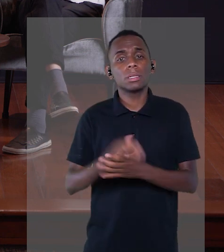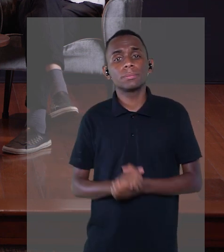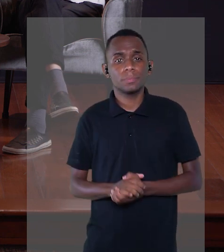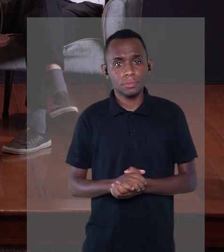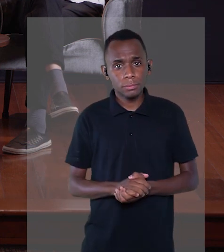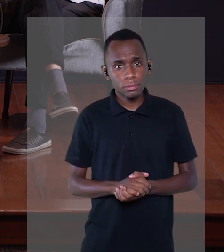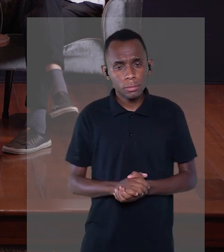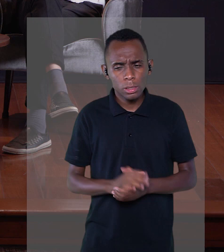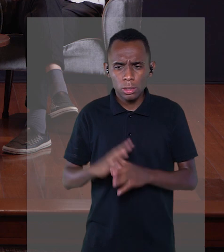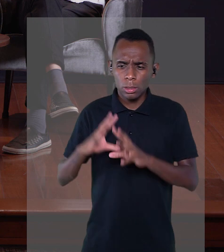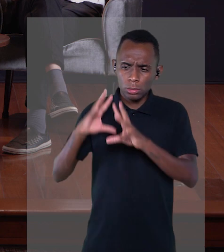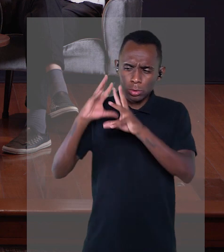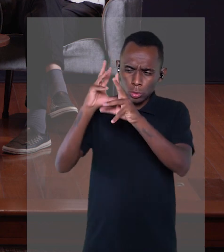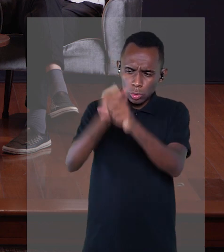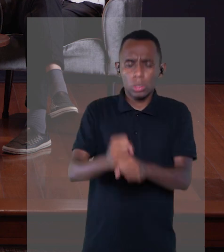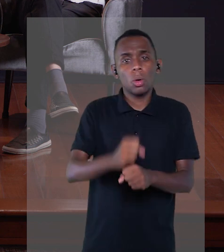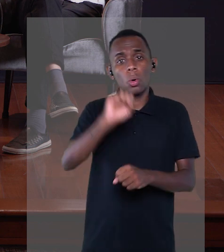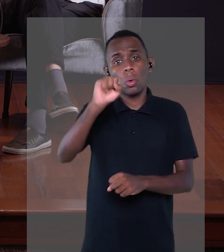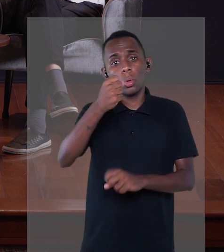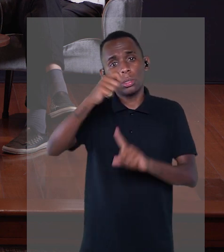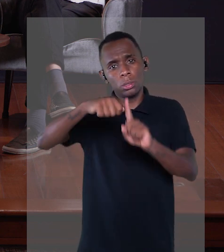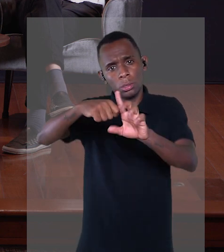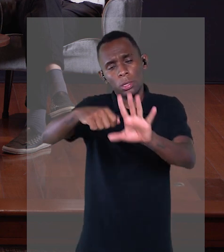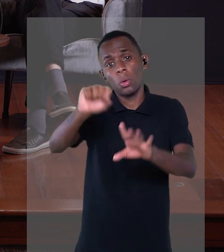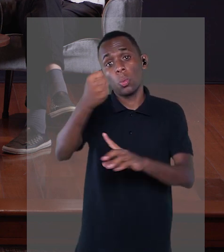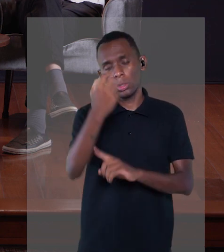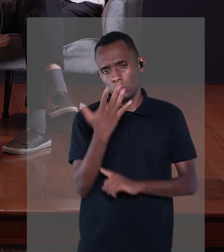depois... Não, no total foram 8 meses. Esse livro foi um livro rápido.